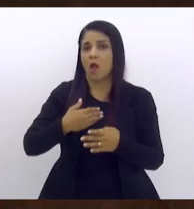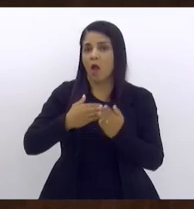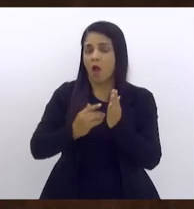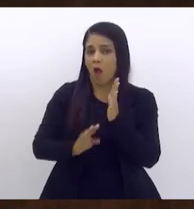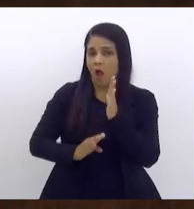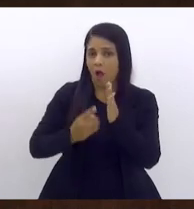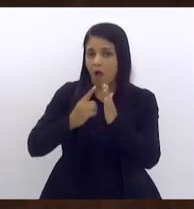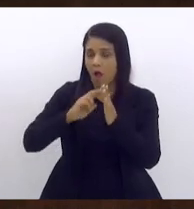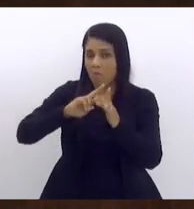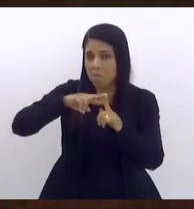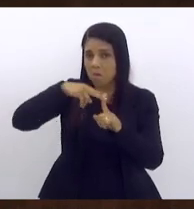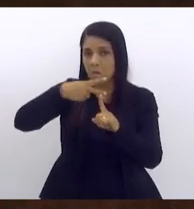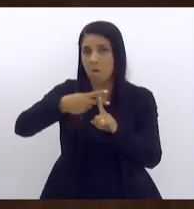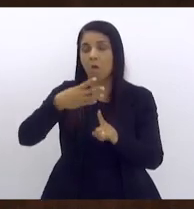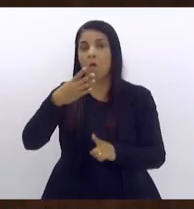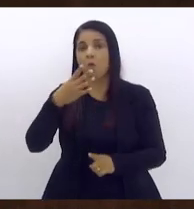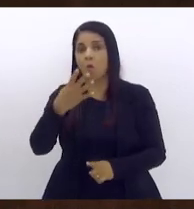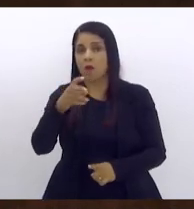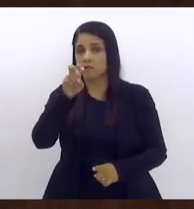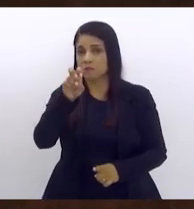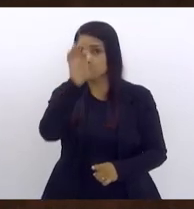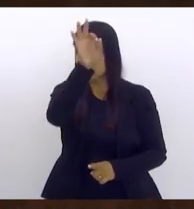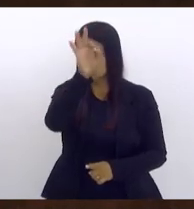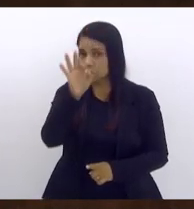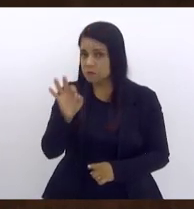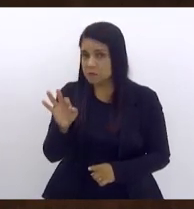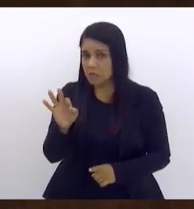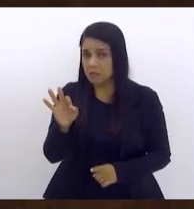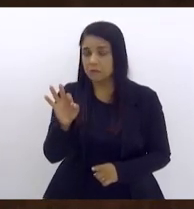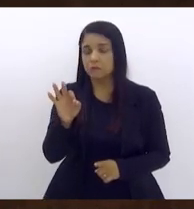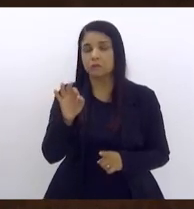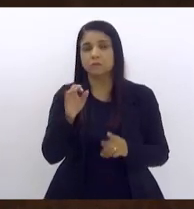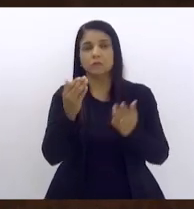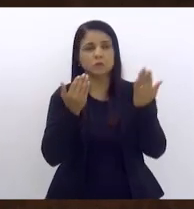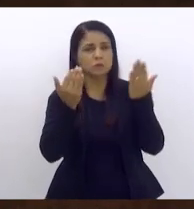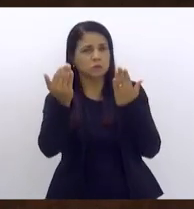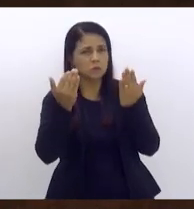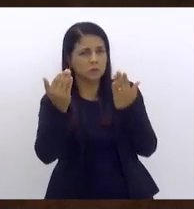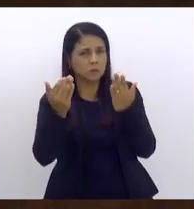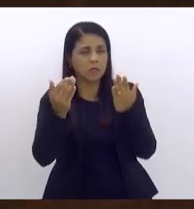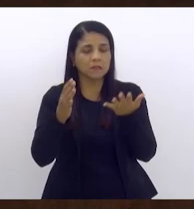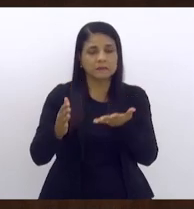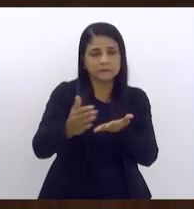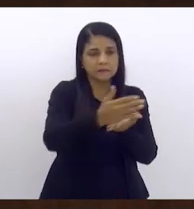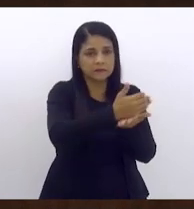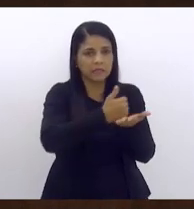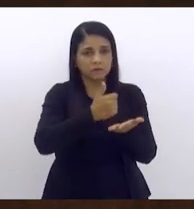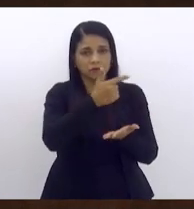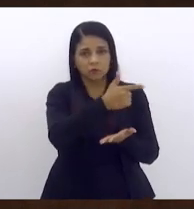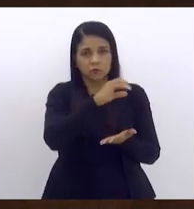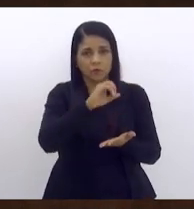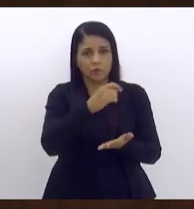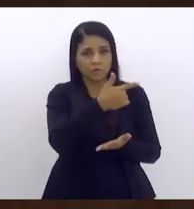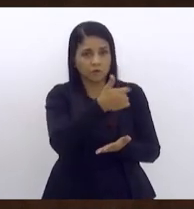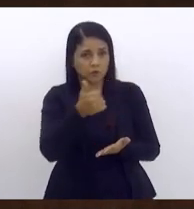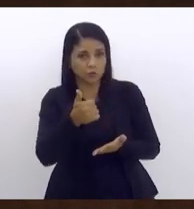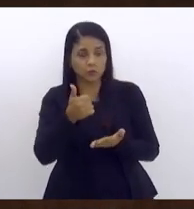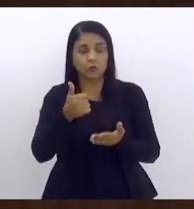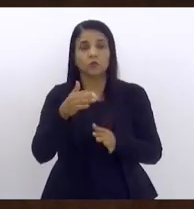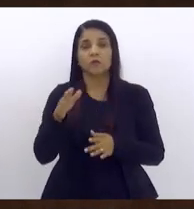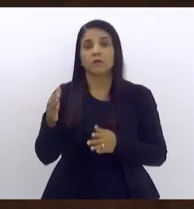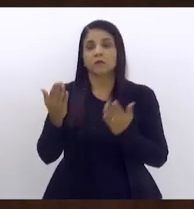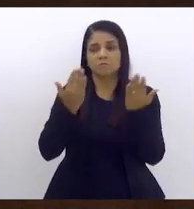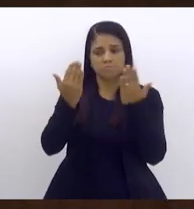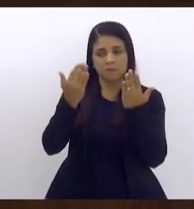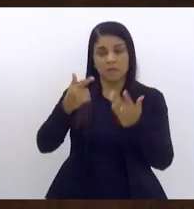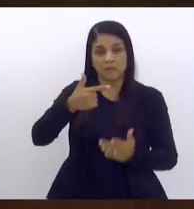45% da violência, se comparado aos dados de 2021 e 2022, e que o que a